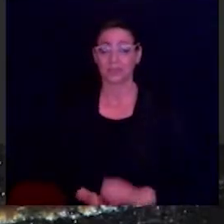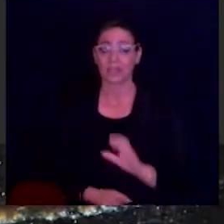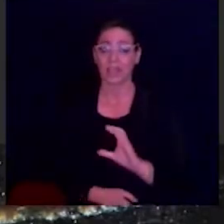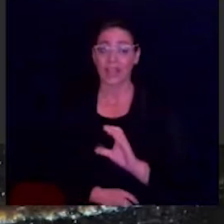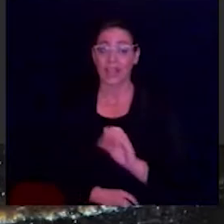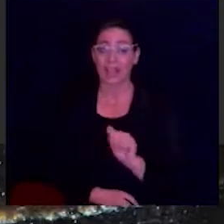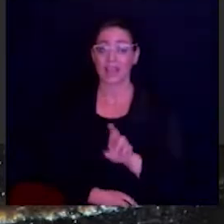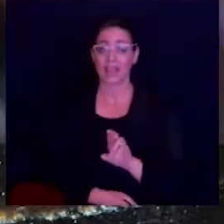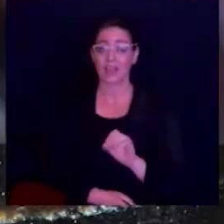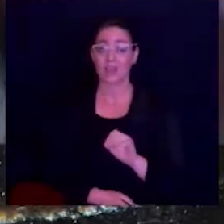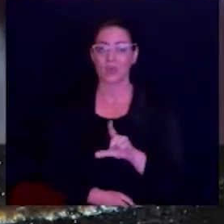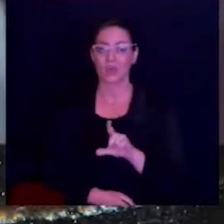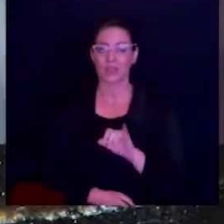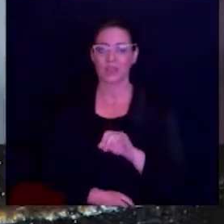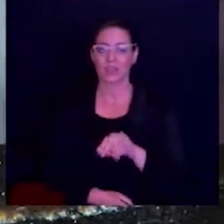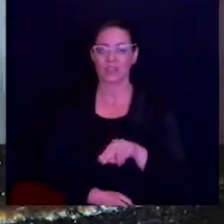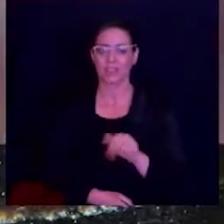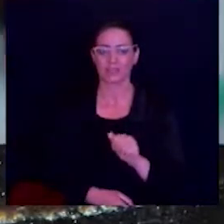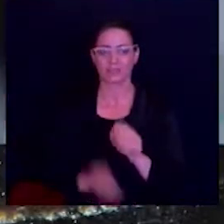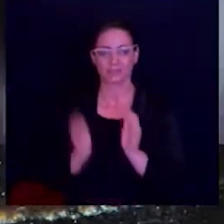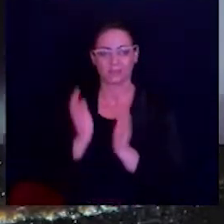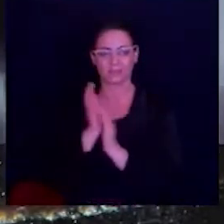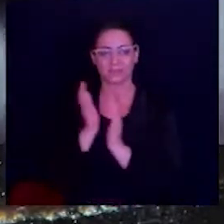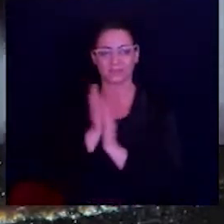Carolina Ferreira Marques.